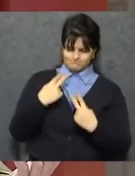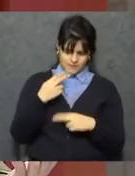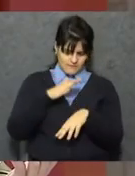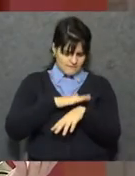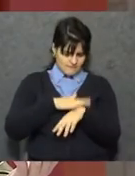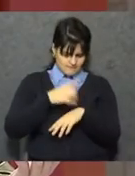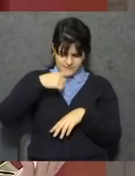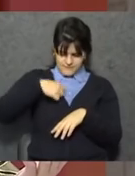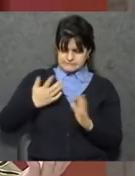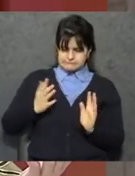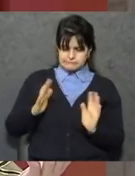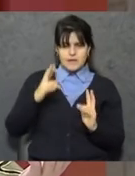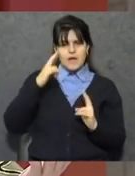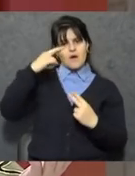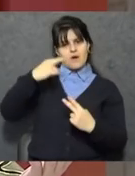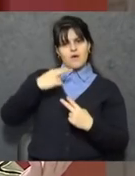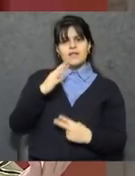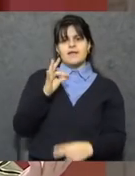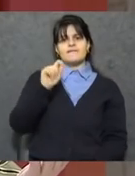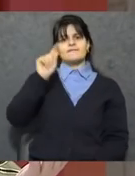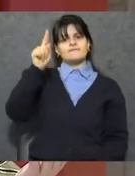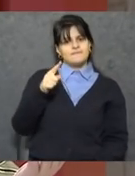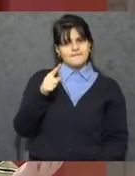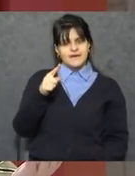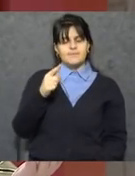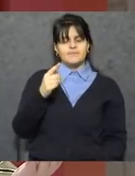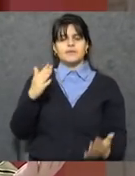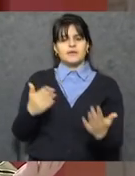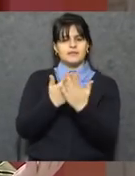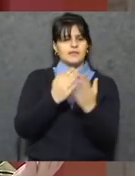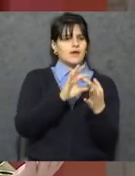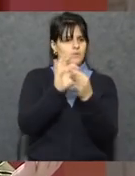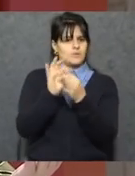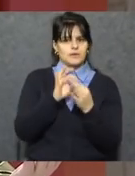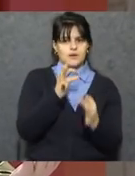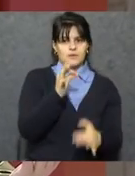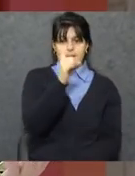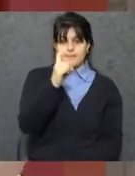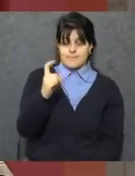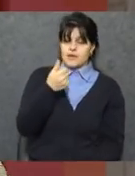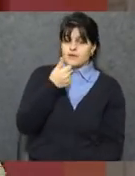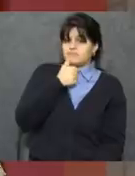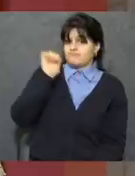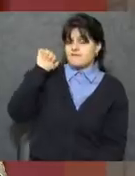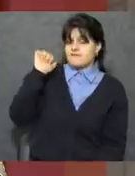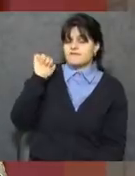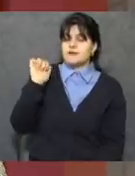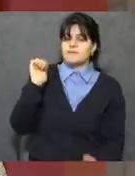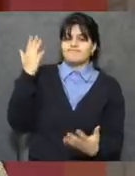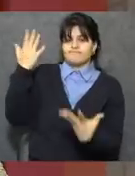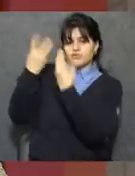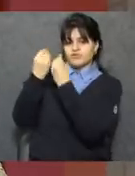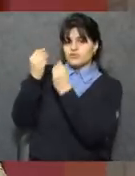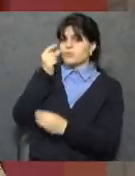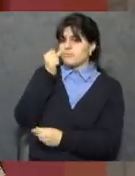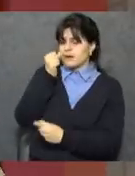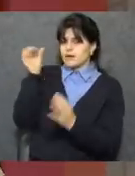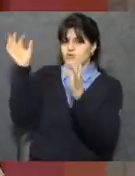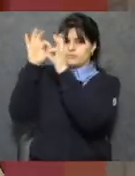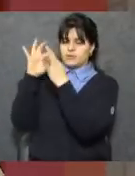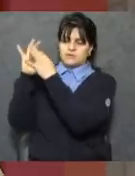fé da vossa Igreja, e dai-lhe a união e a paz segundo a vossa vontade, vós que sois Deus com o Pai, na unidade do